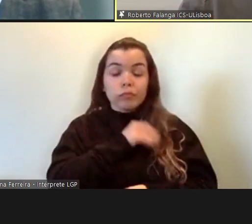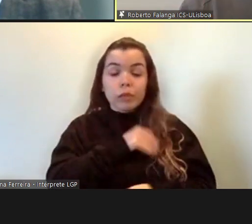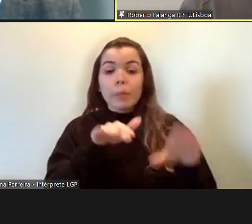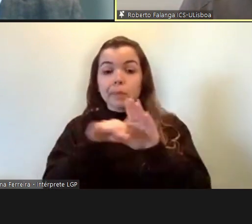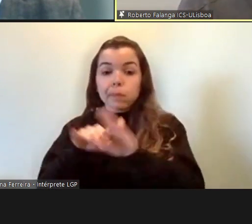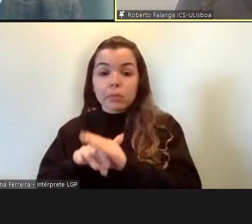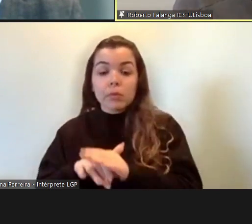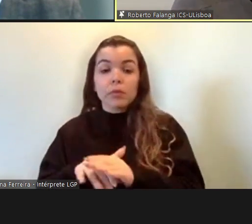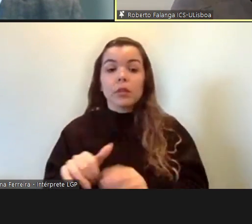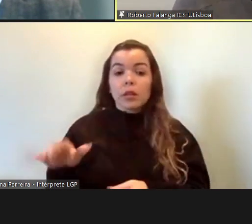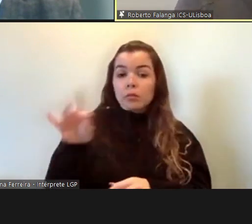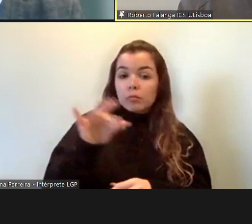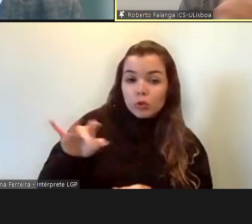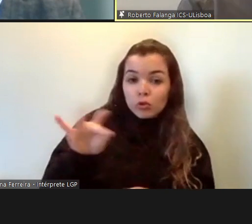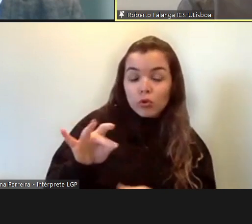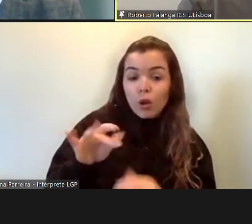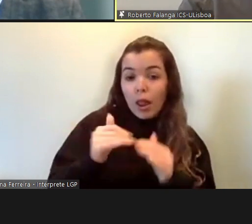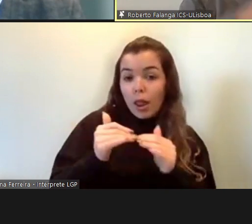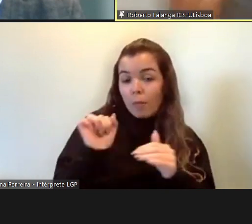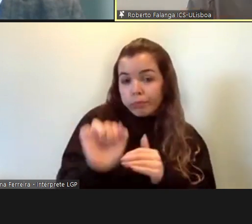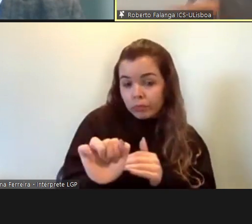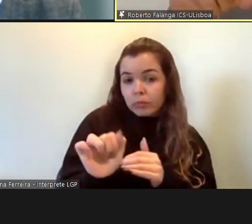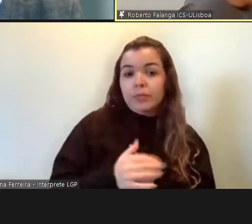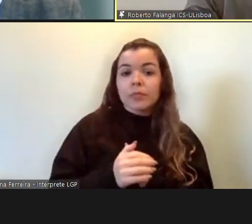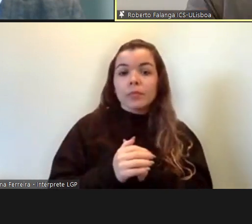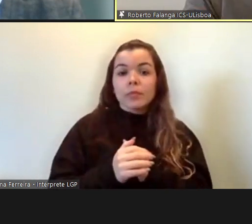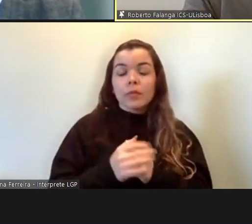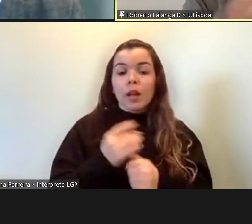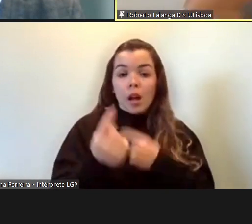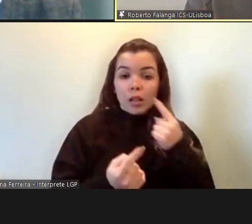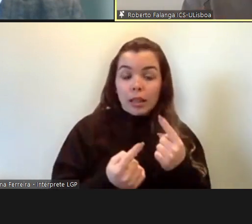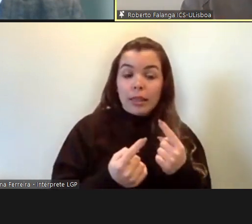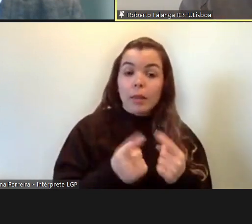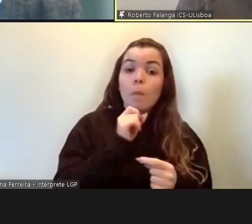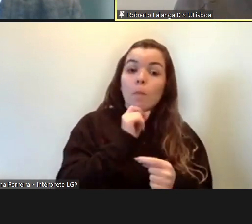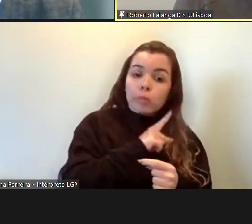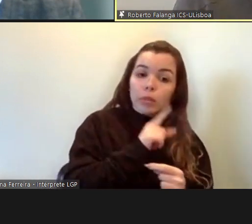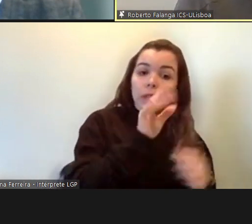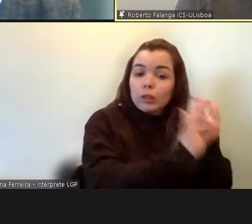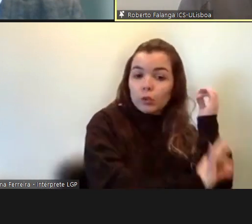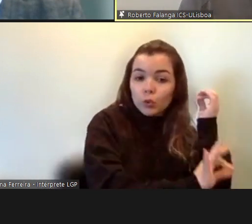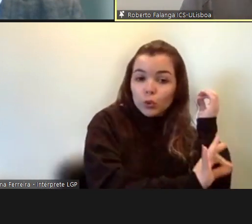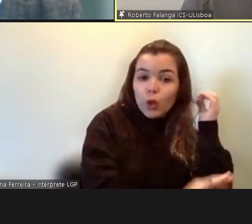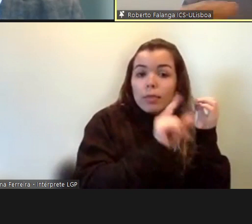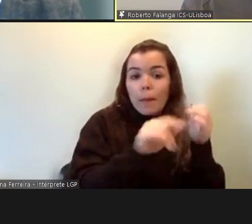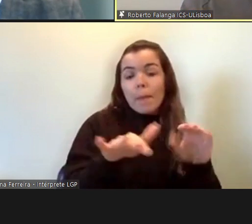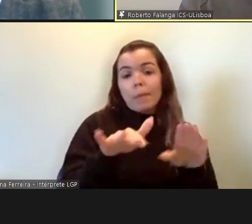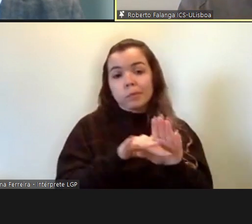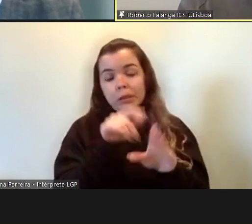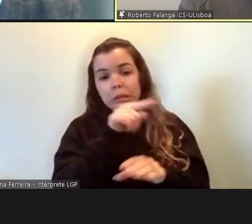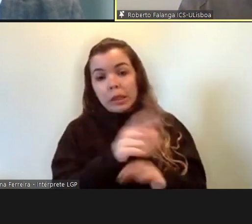portanto, implementados por municípios, por autarquias, portanto, tanto municípios como juntas de freguesia, mas também